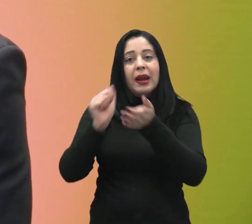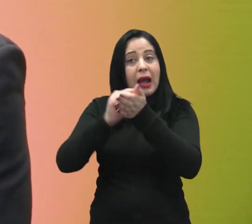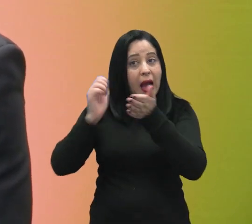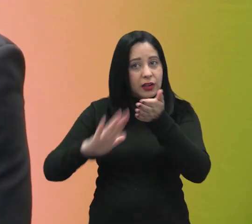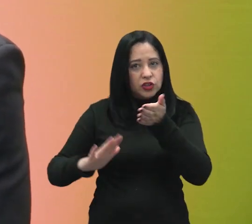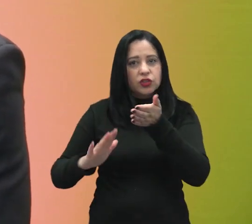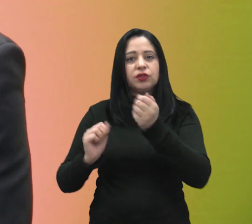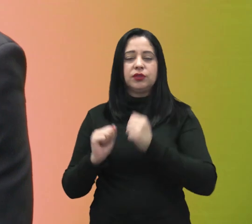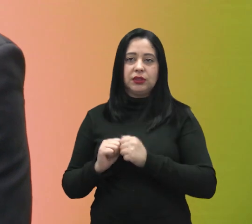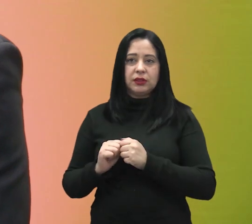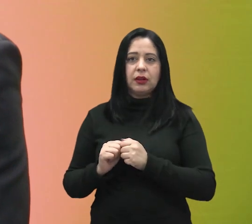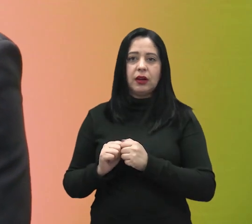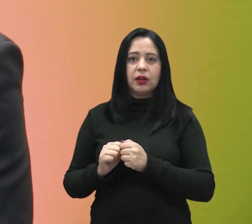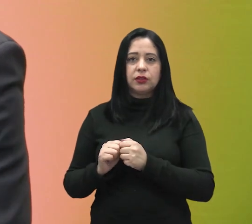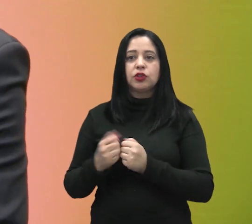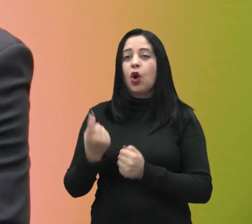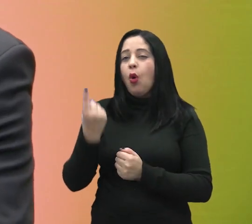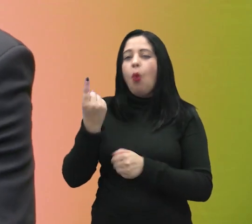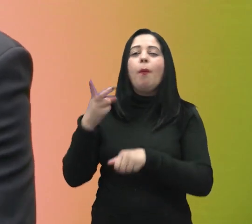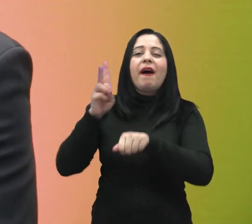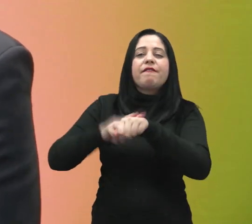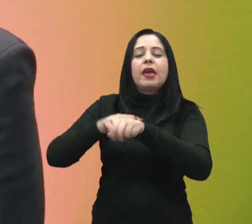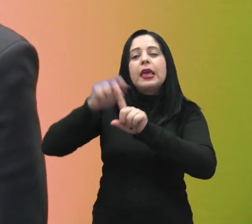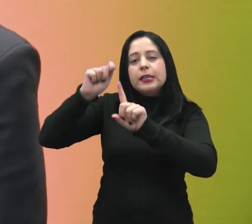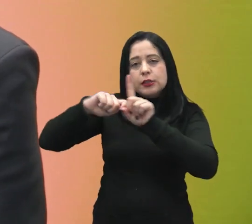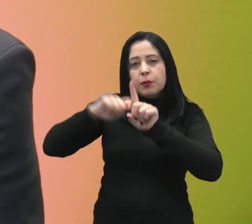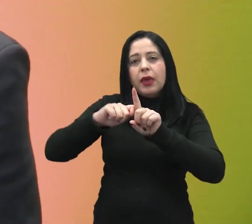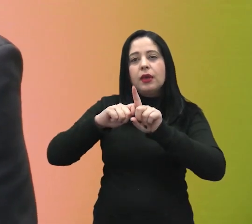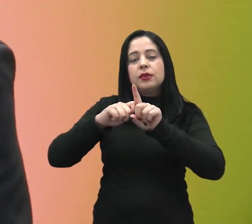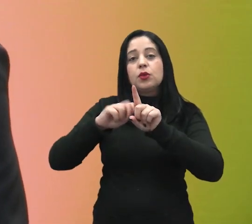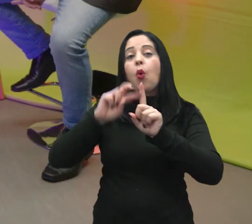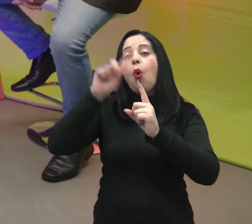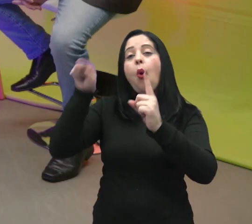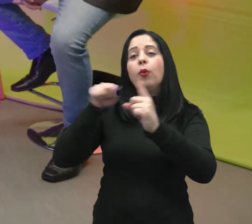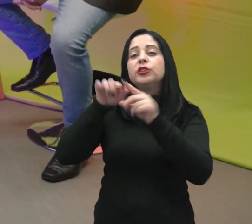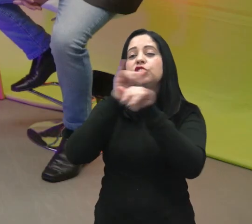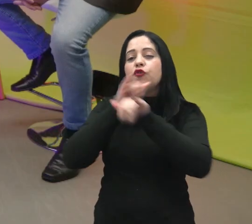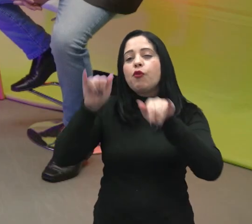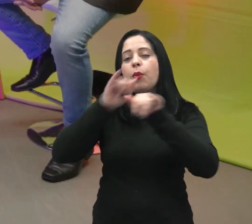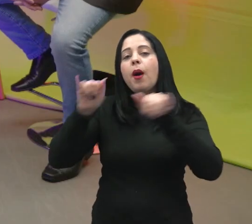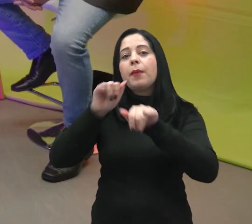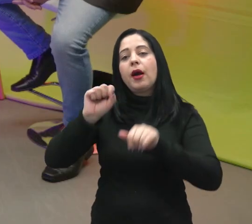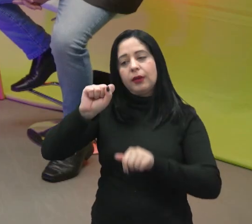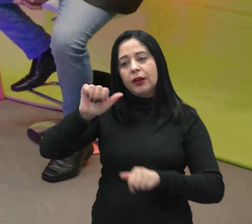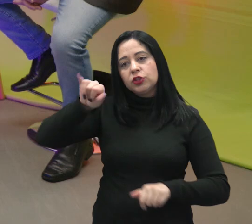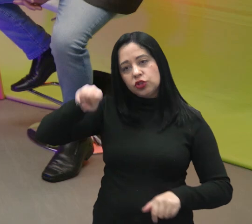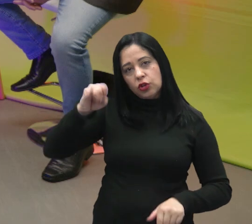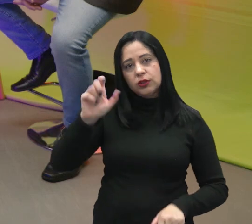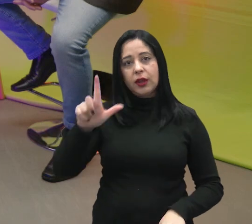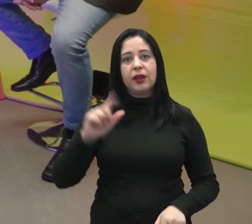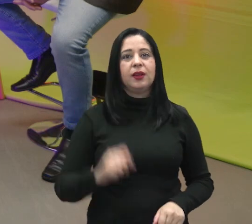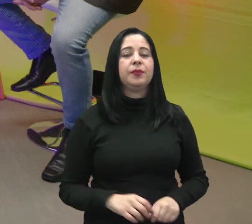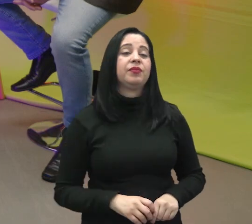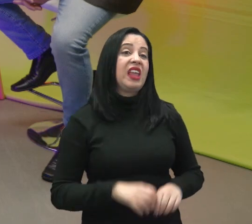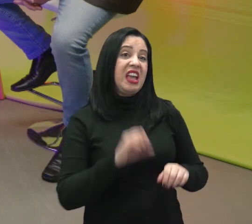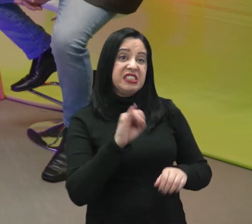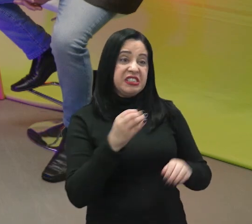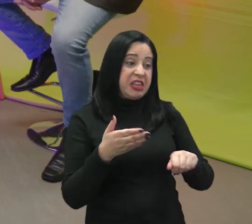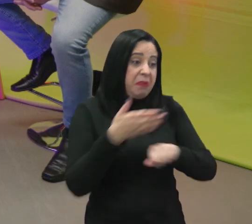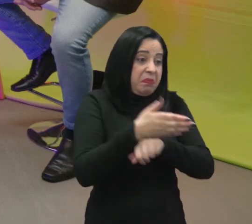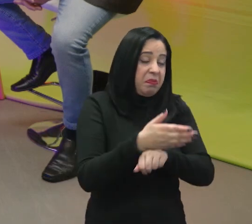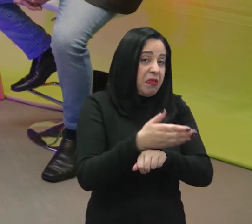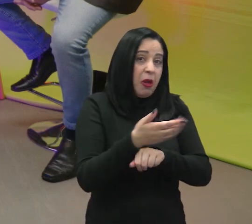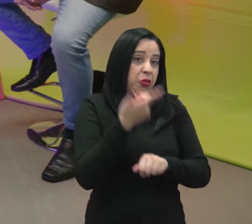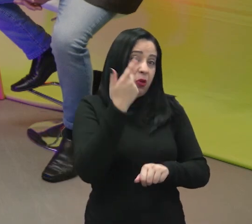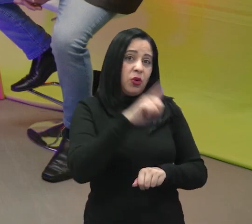semana. Então, o mês todo com atividade para realmente tornar conhecida a academia. Isso é muito legal. Enquanto não consegue fazer parte, pode fazer o quê? Ler esse tanto